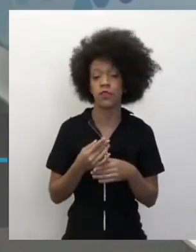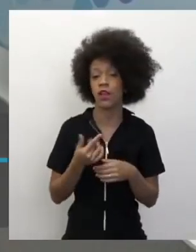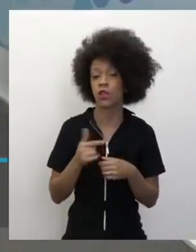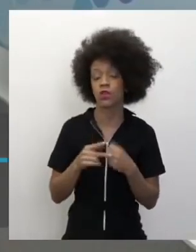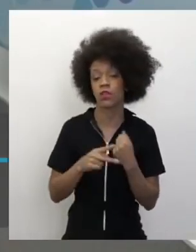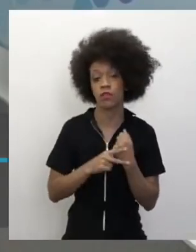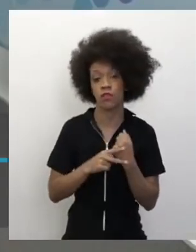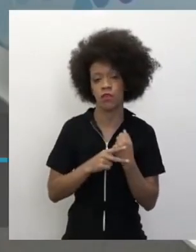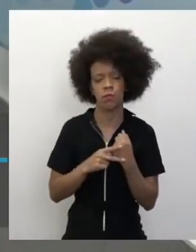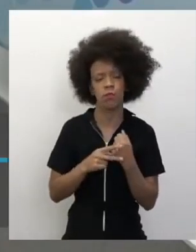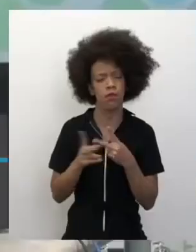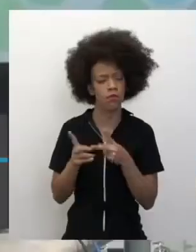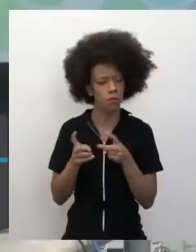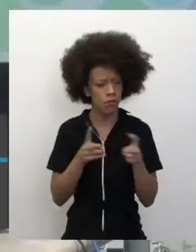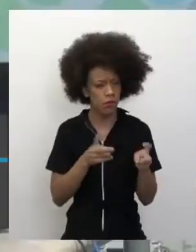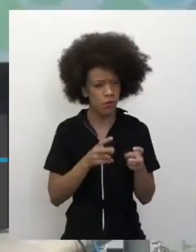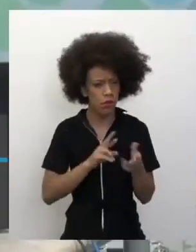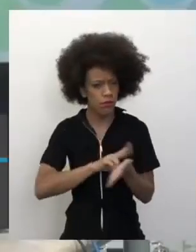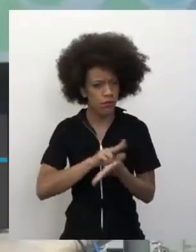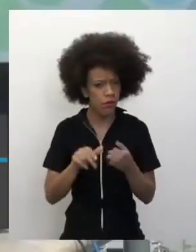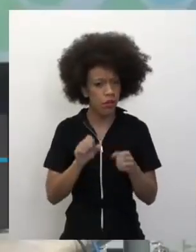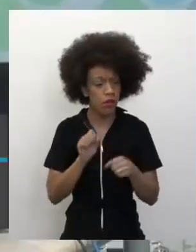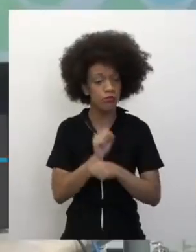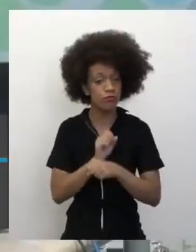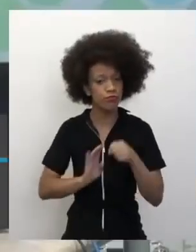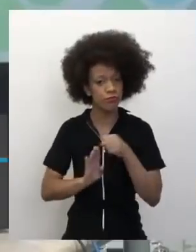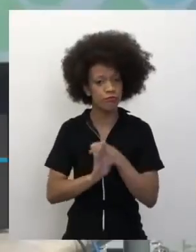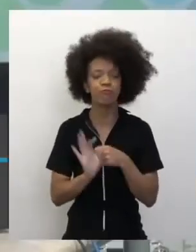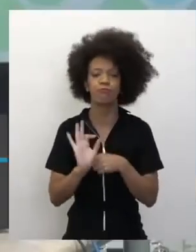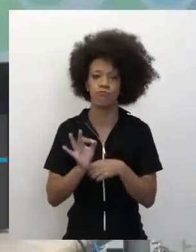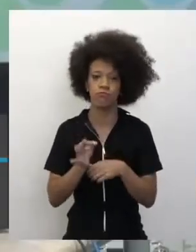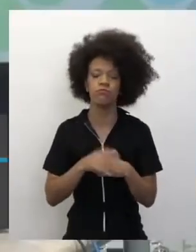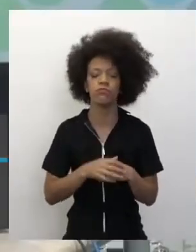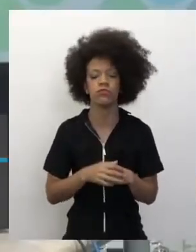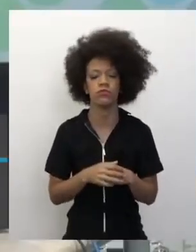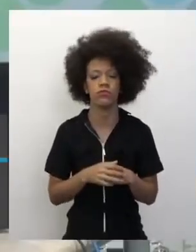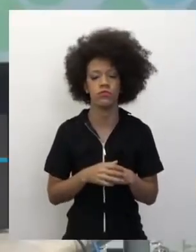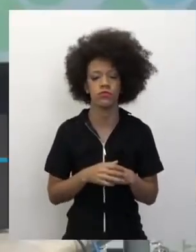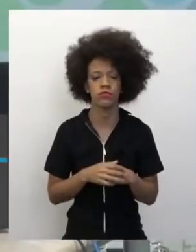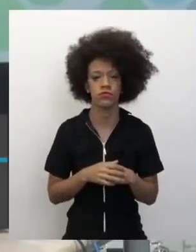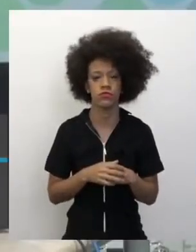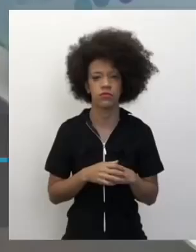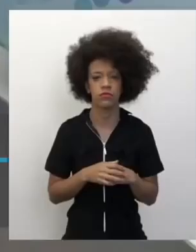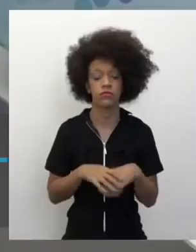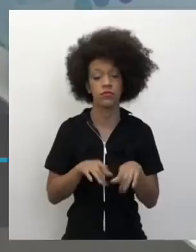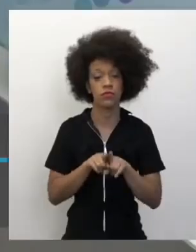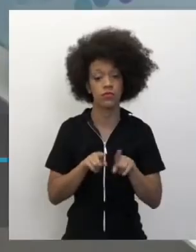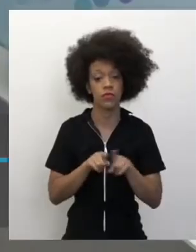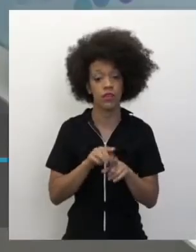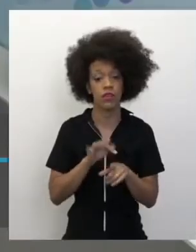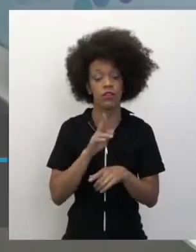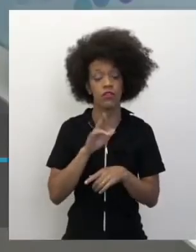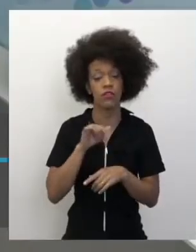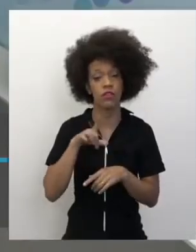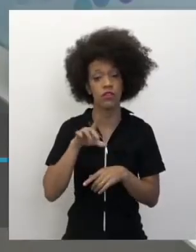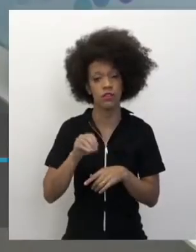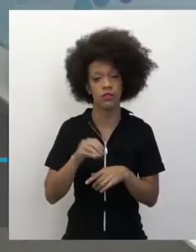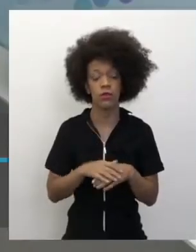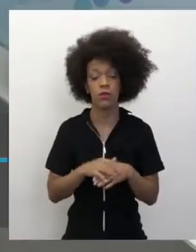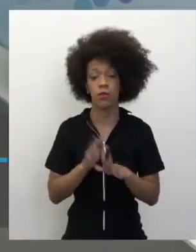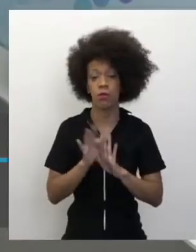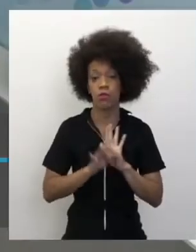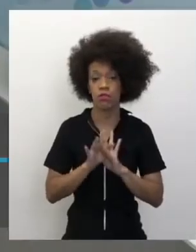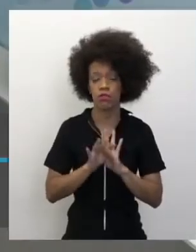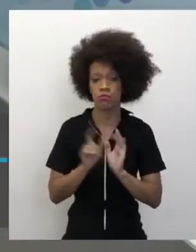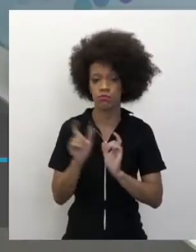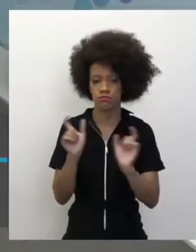pude identificar vários substantivos. Isso mesmo, Brenda. Aí, Fernando, o texto possui palavras soltas